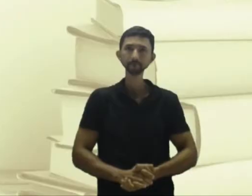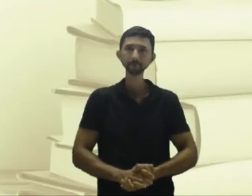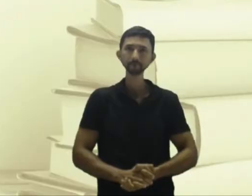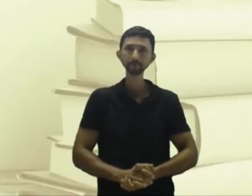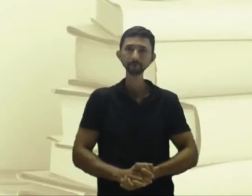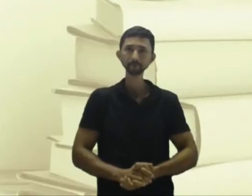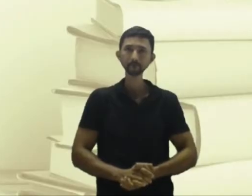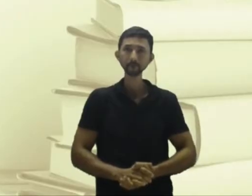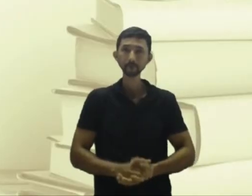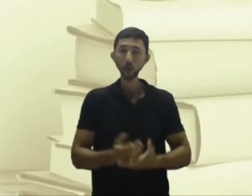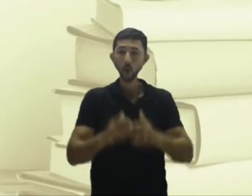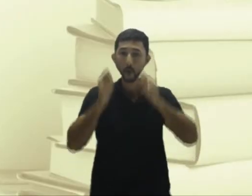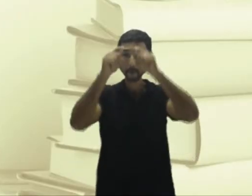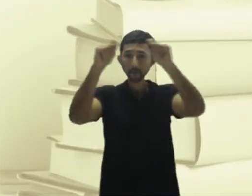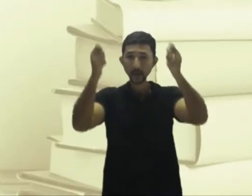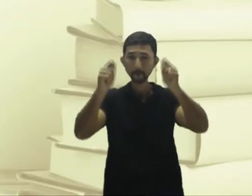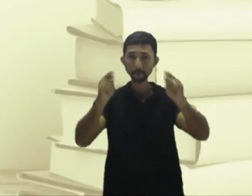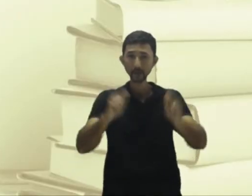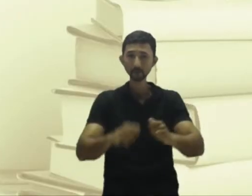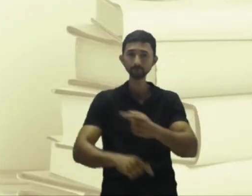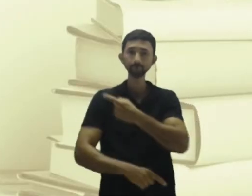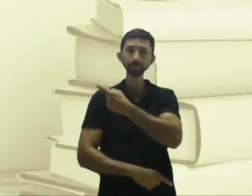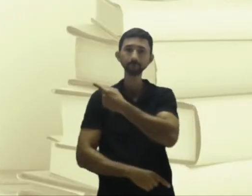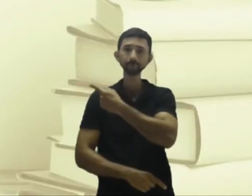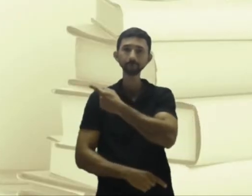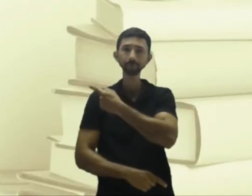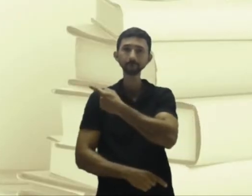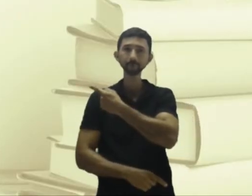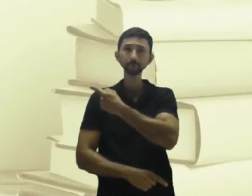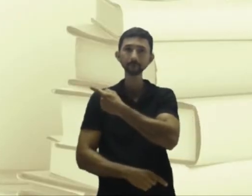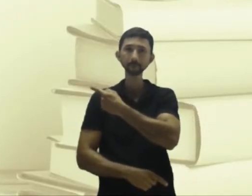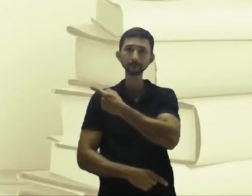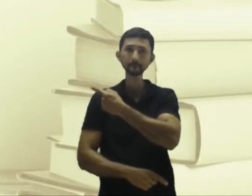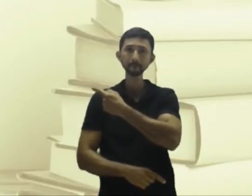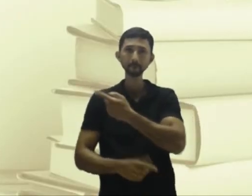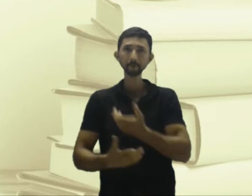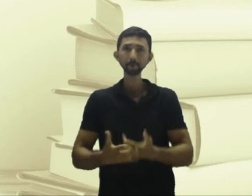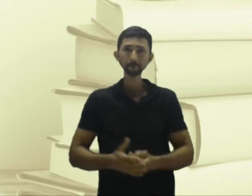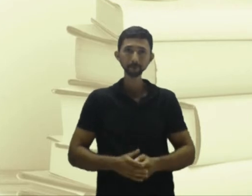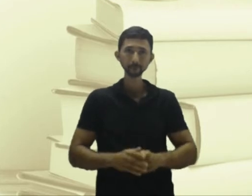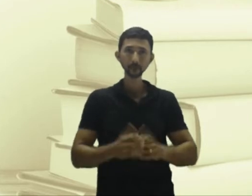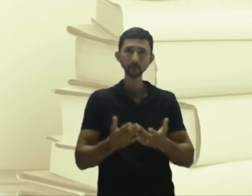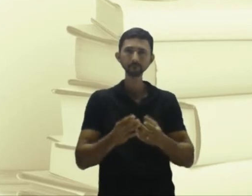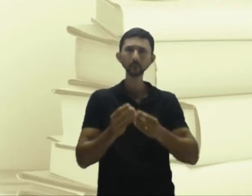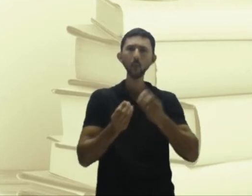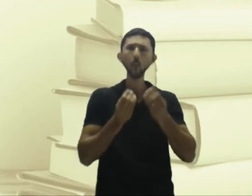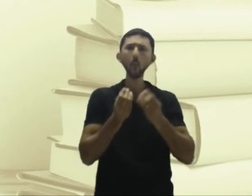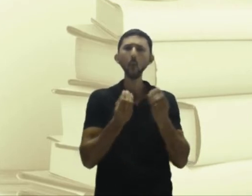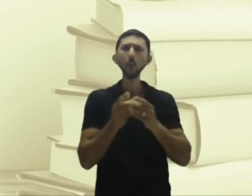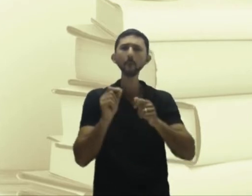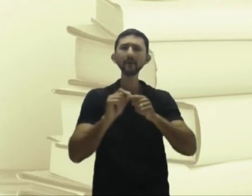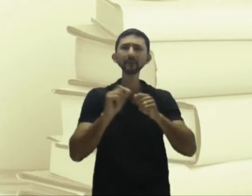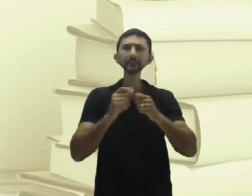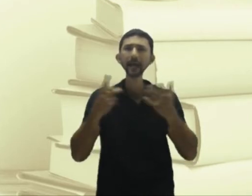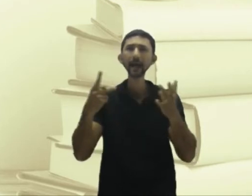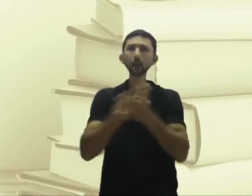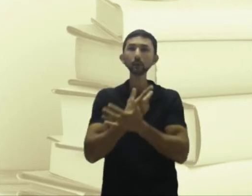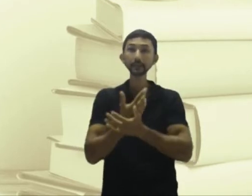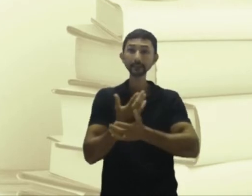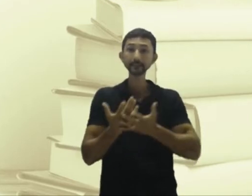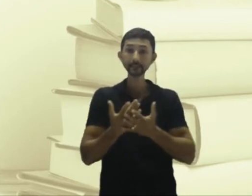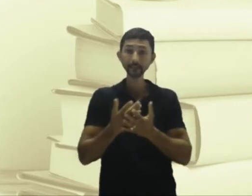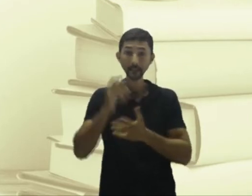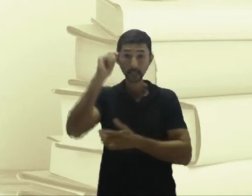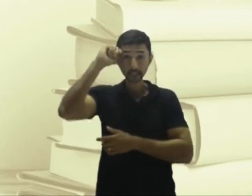Aqui nós temos uma representação, um mapa, de onde estavam a maioria